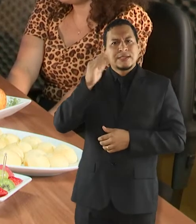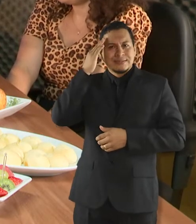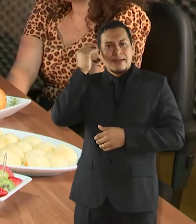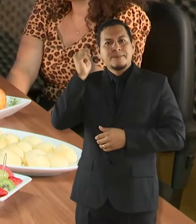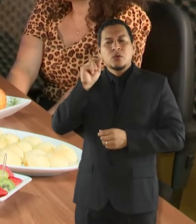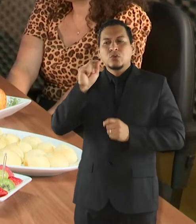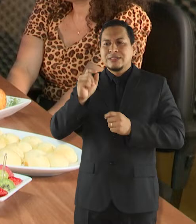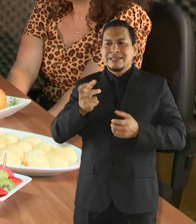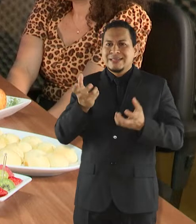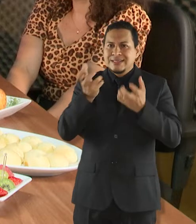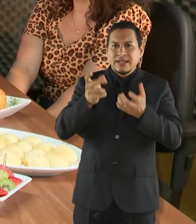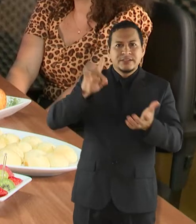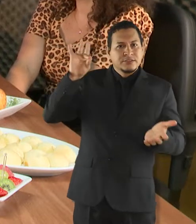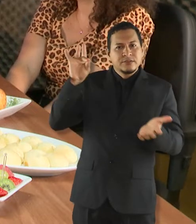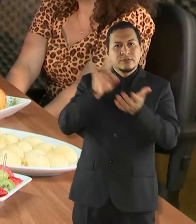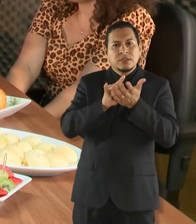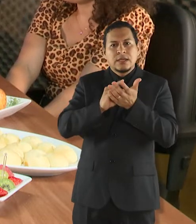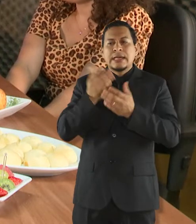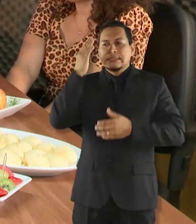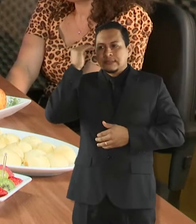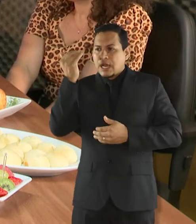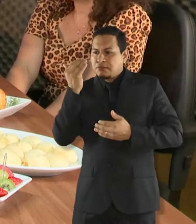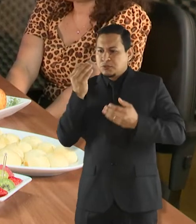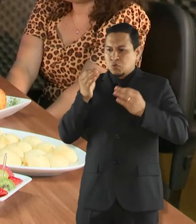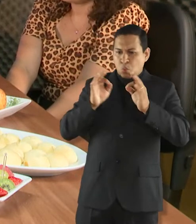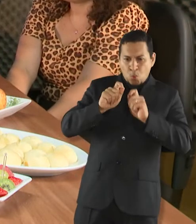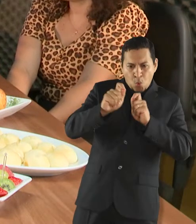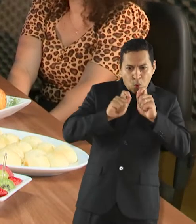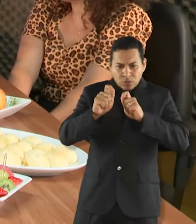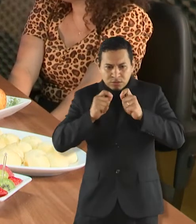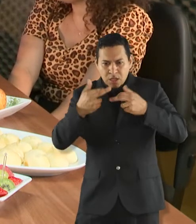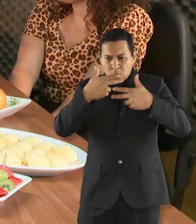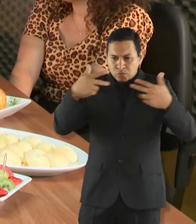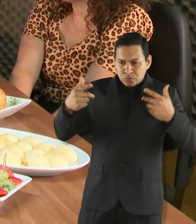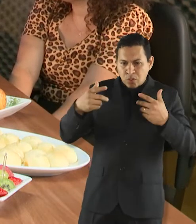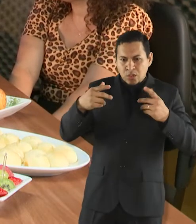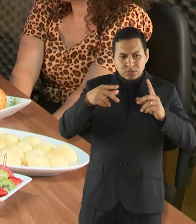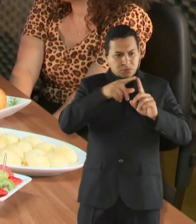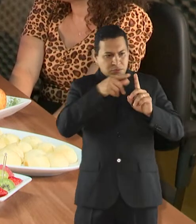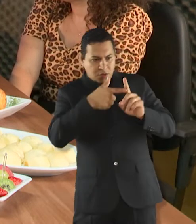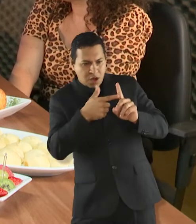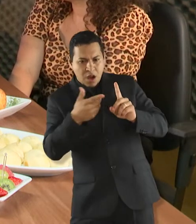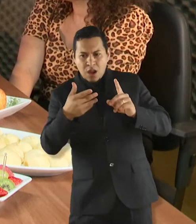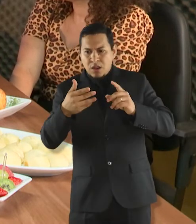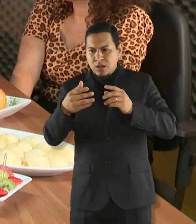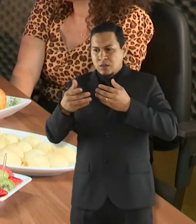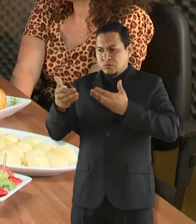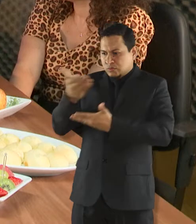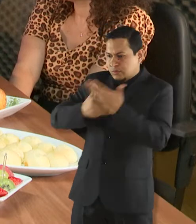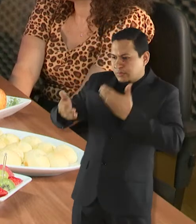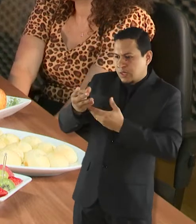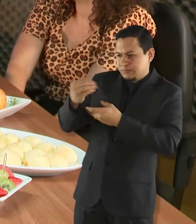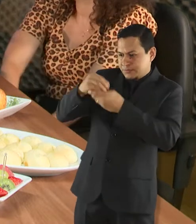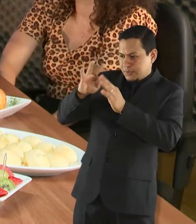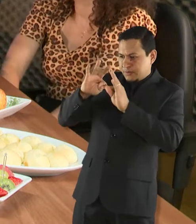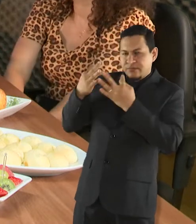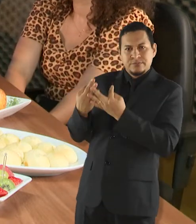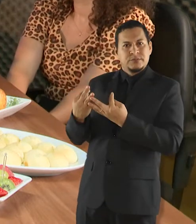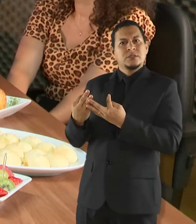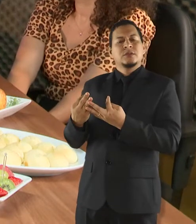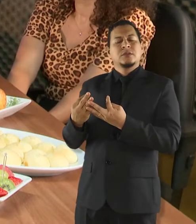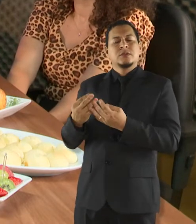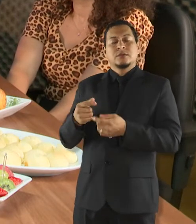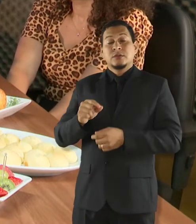saber o que quer, né? Consegue conciliar o trabalho com a maternidade. E assim, Suela, é